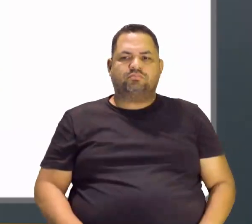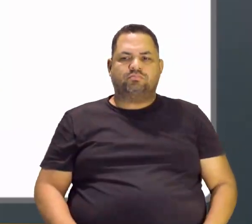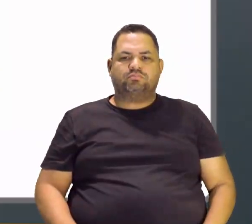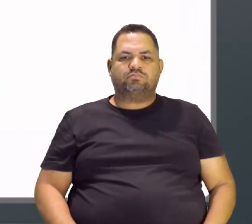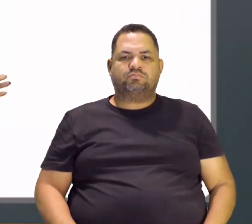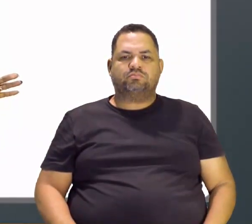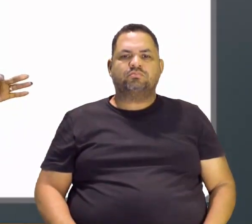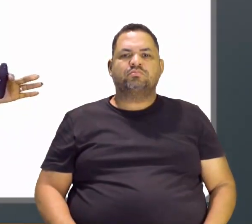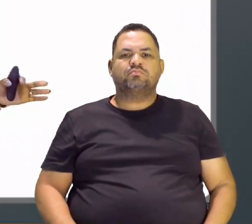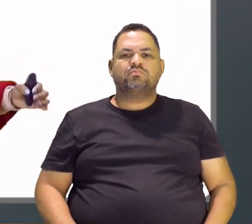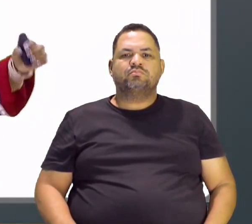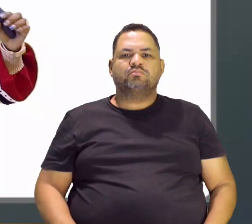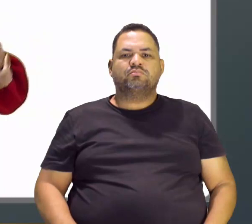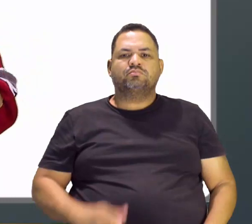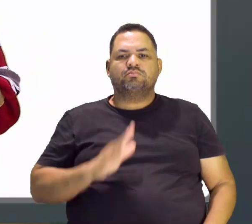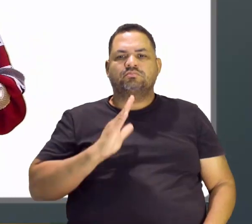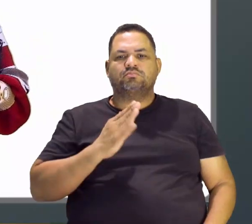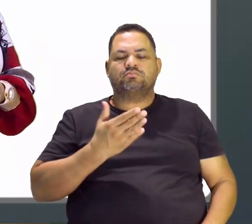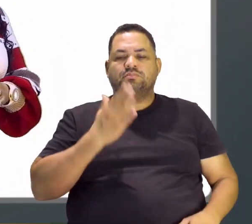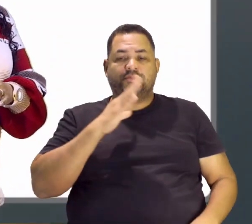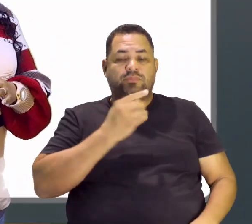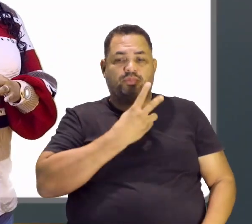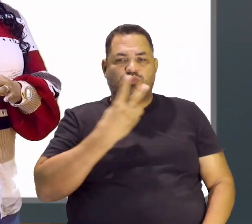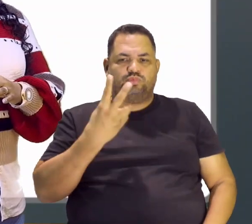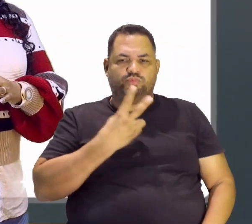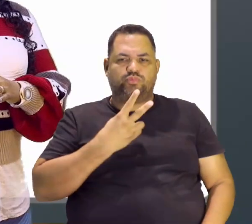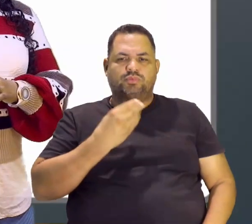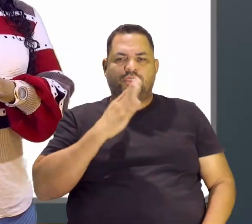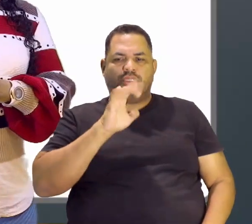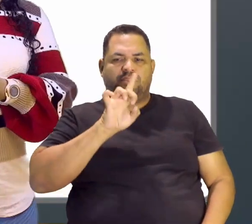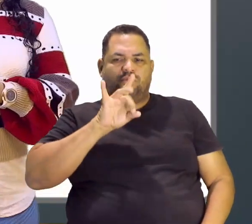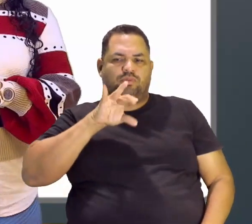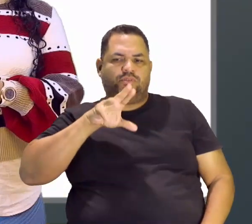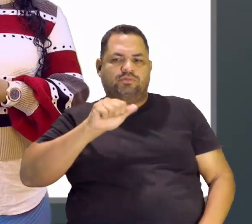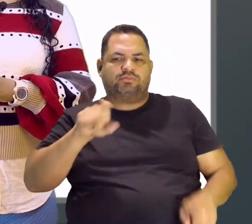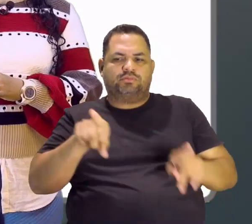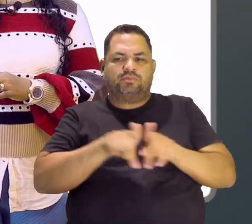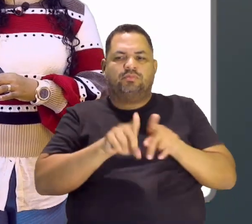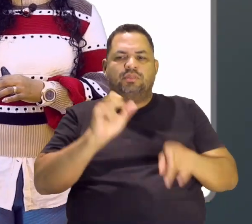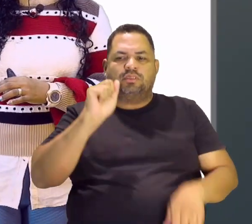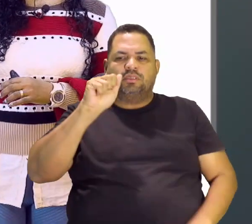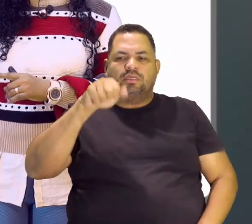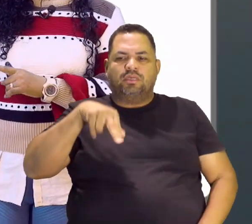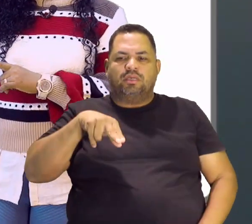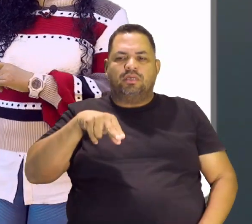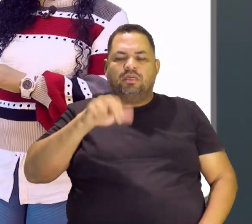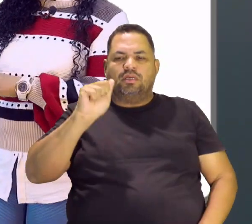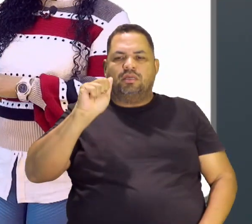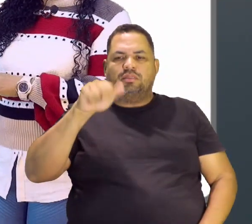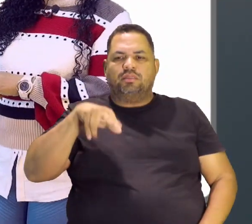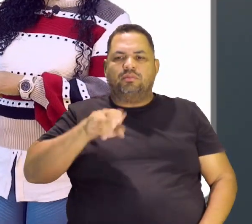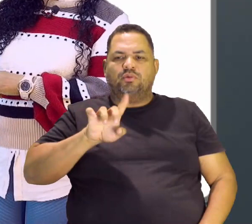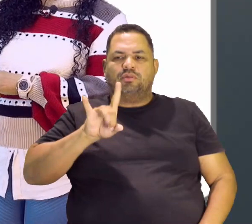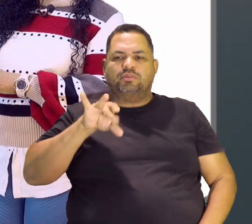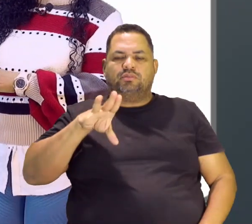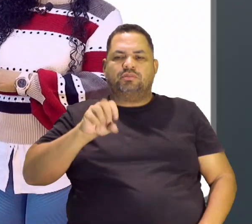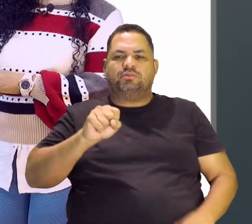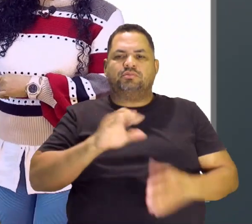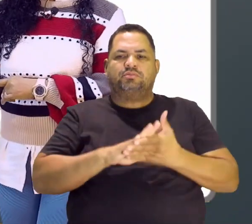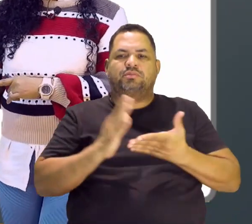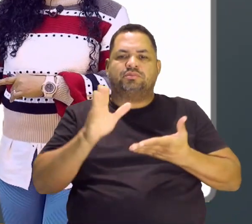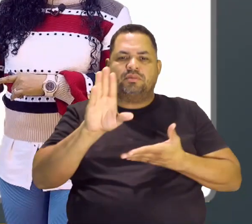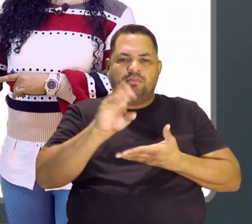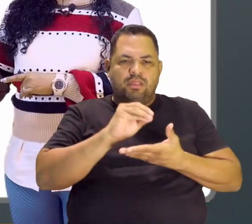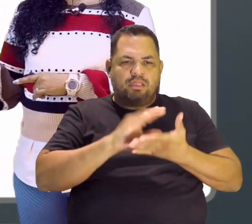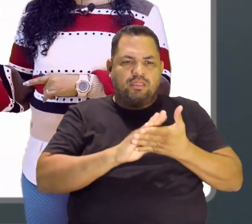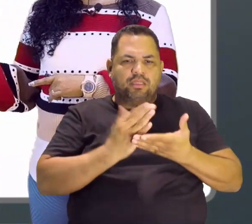entendeu o que é o catabolismo e já entendemos aí o que é o anabolismo. Então, quando a gente pega esses macronutrientes,